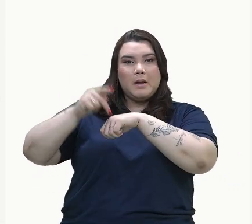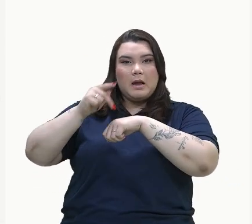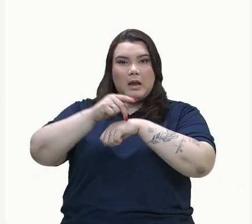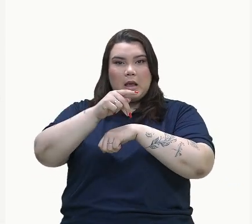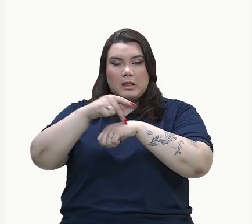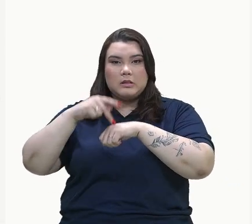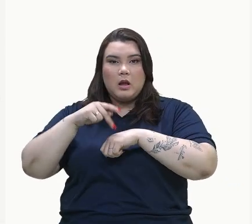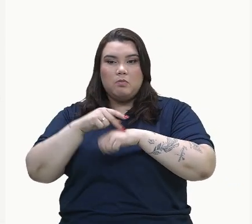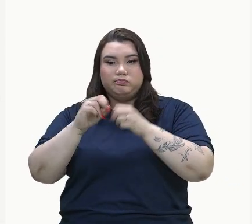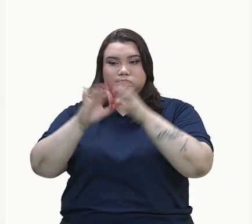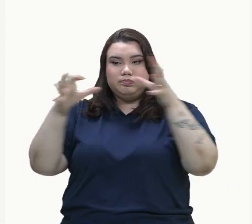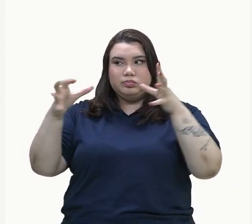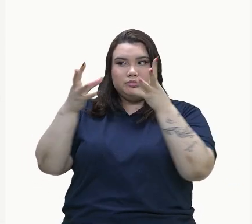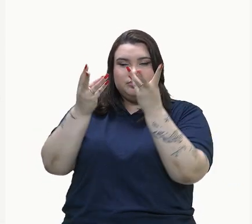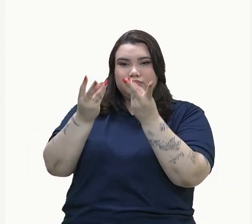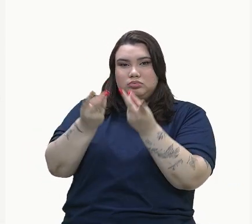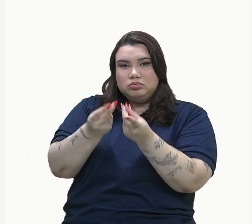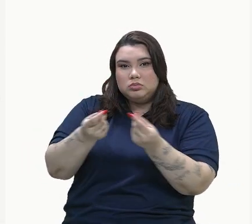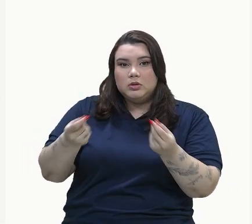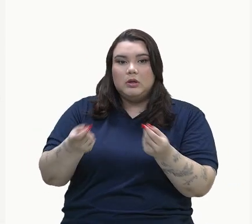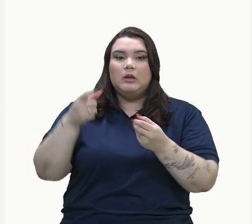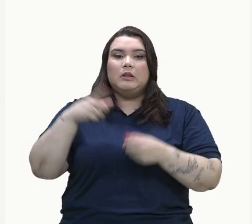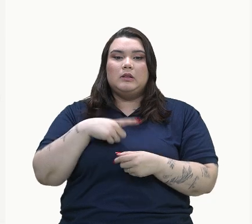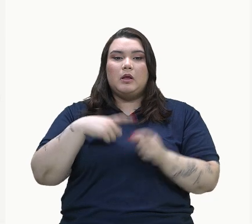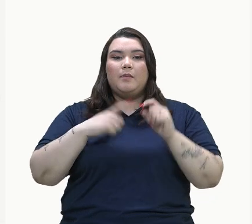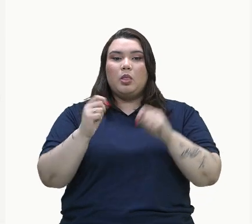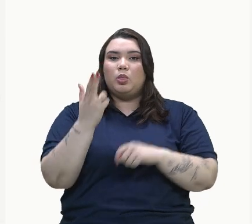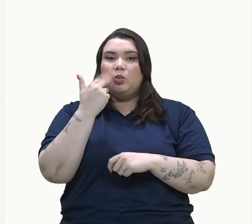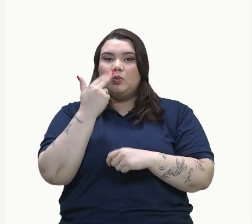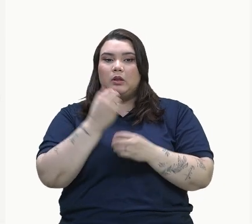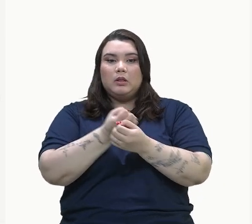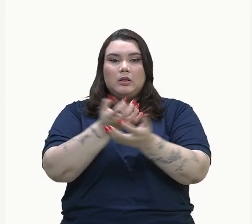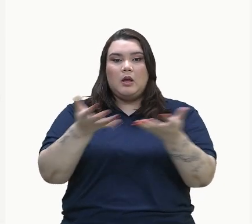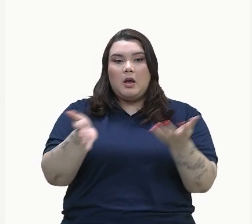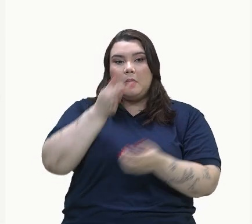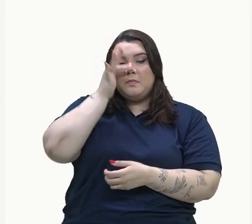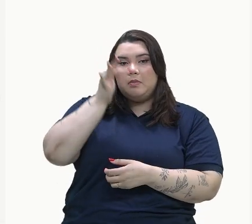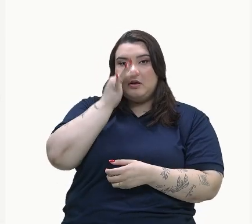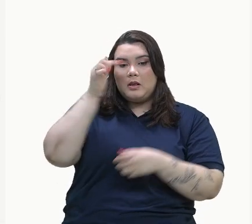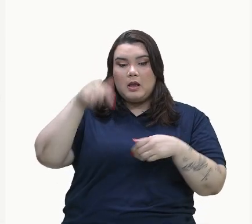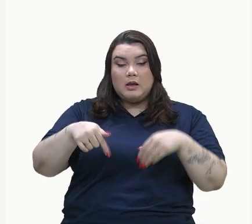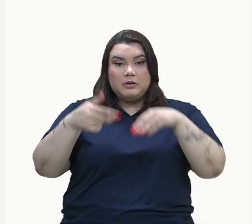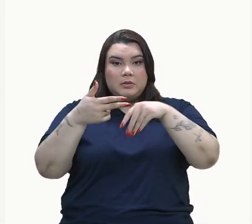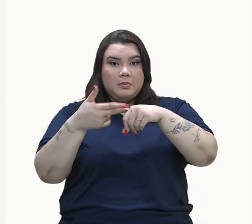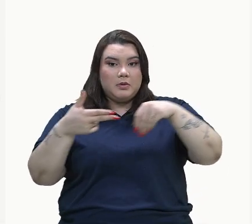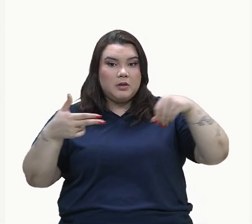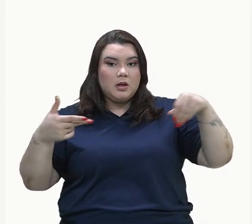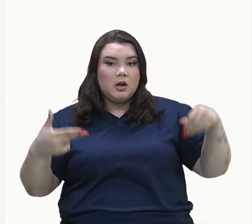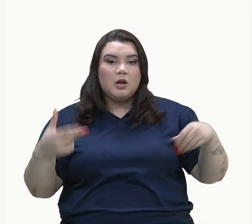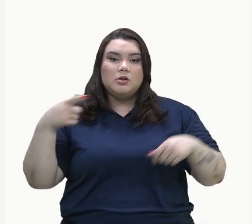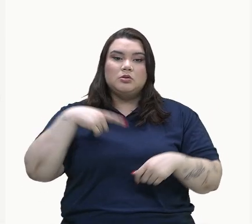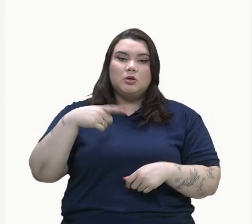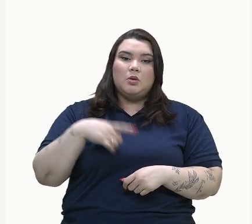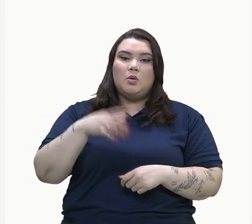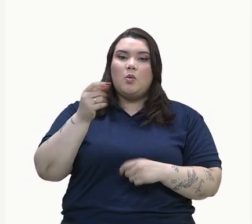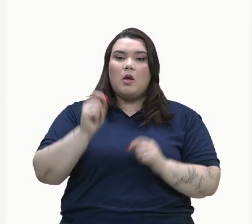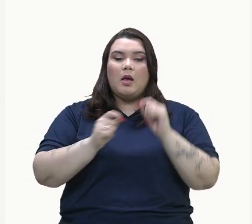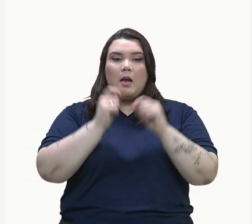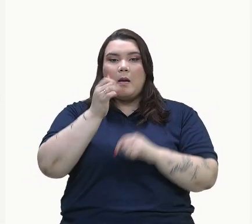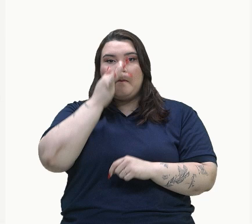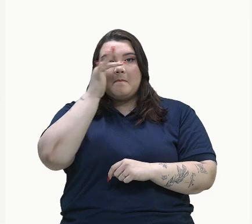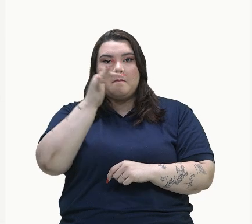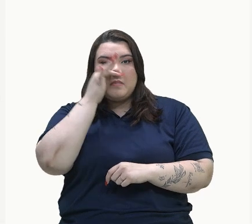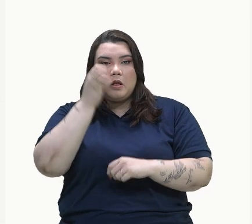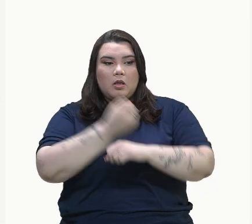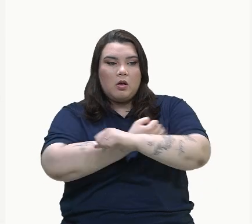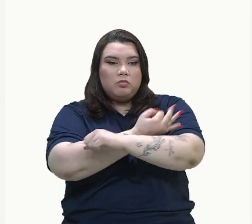tá? Que fornecem ali os nutrientes para as plantas. É desses minerais que vem ali o alimento, por assim dizer, os